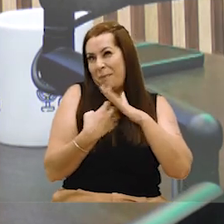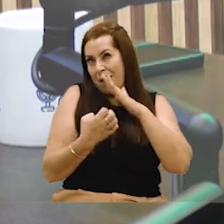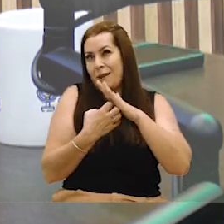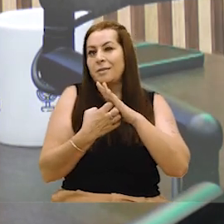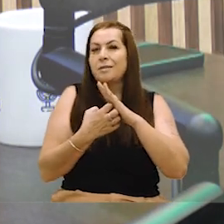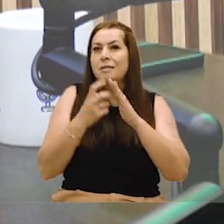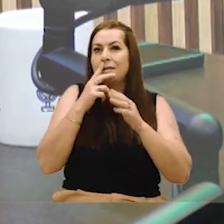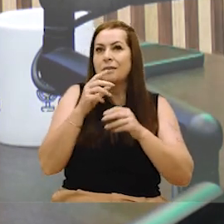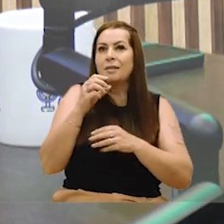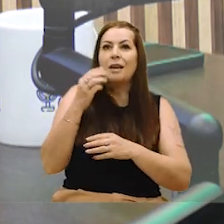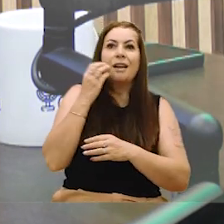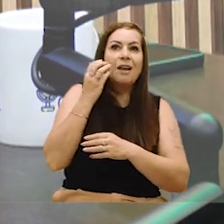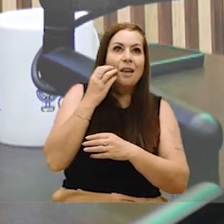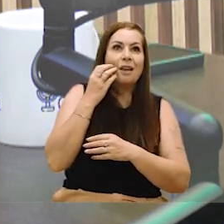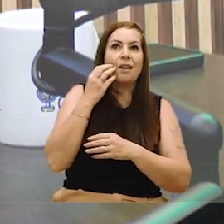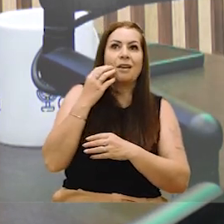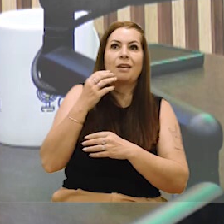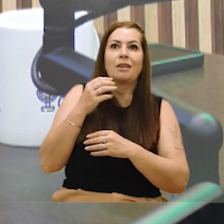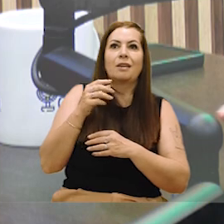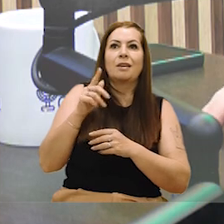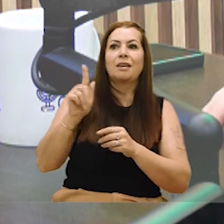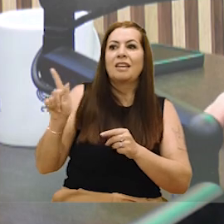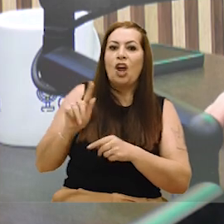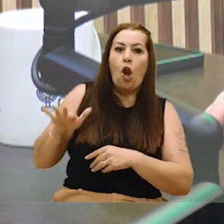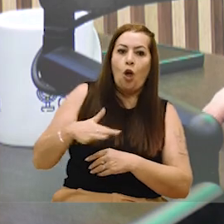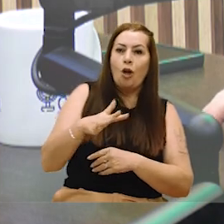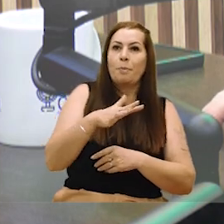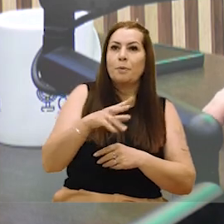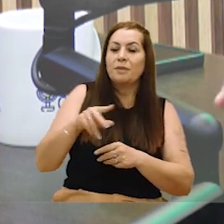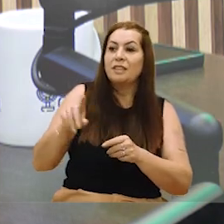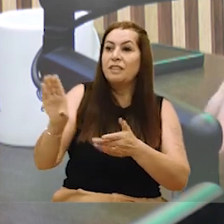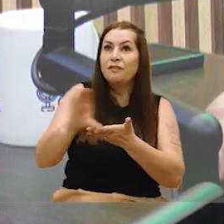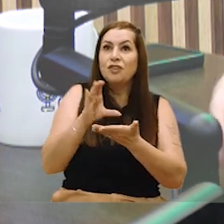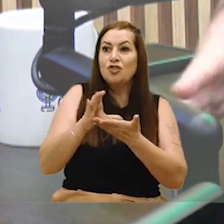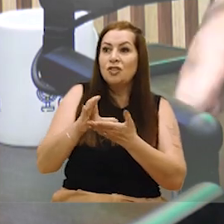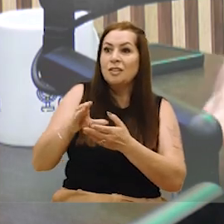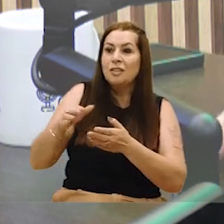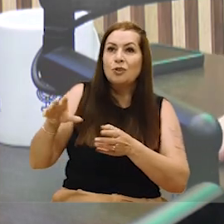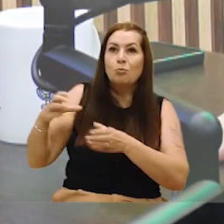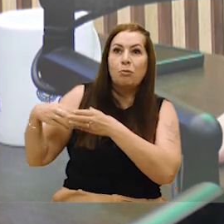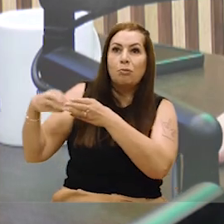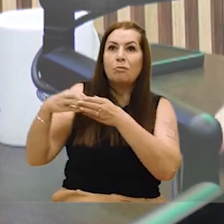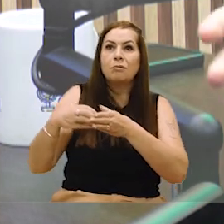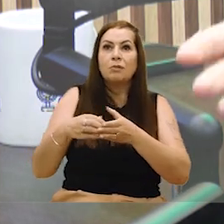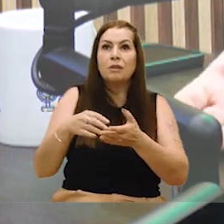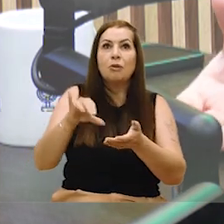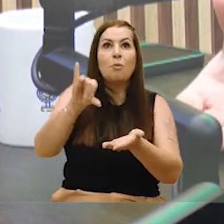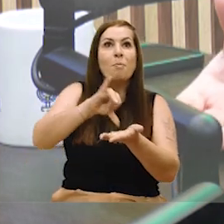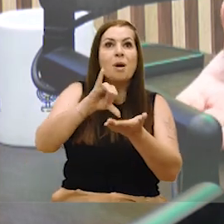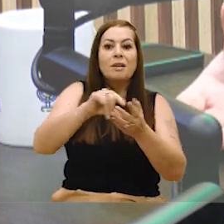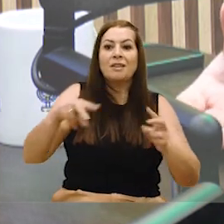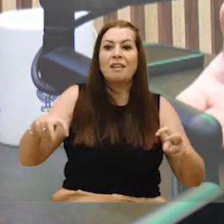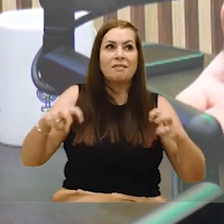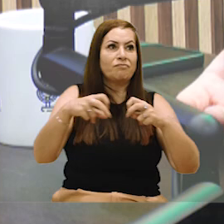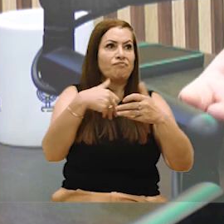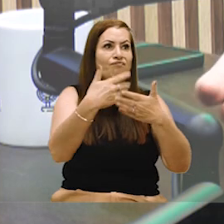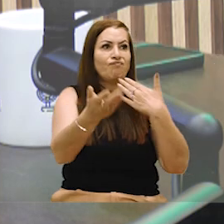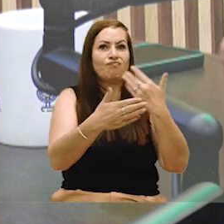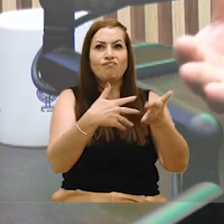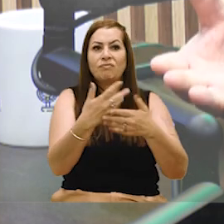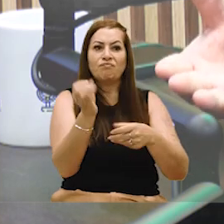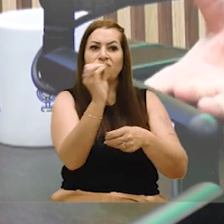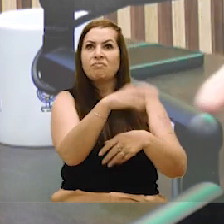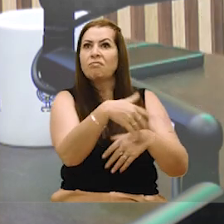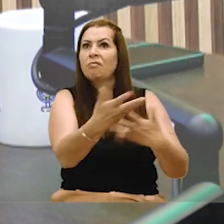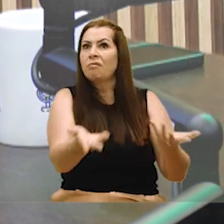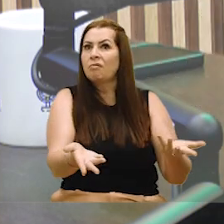em Anarrec, Galópolis, investirem num roteiro turístico, mas o coração da nossa cidade está jogado, como a Praça Dante Alighieri. A gente não tem